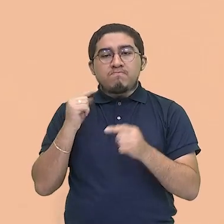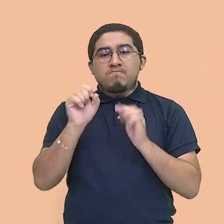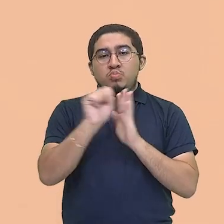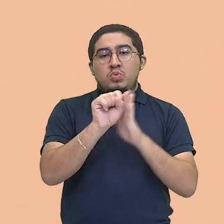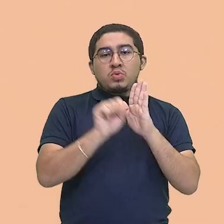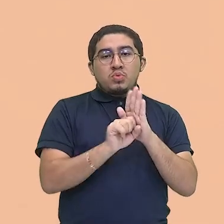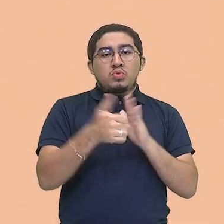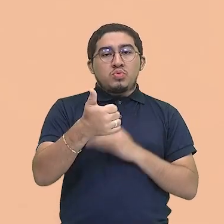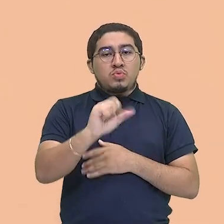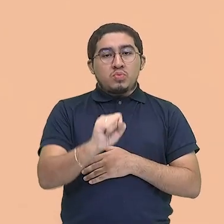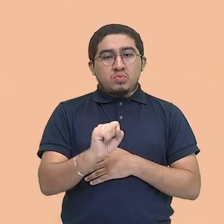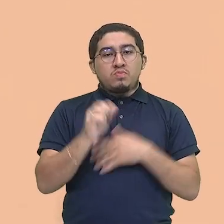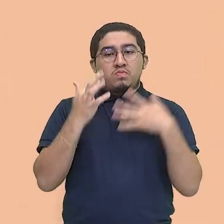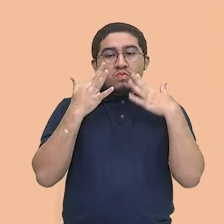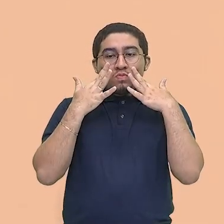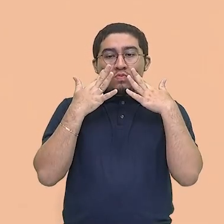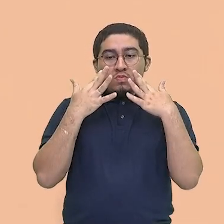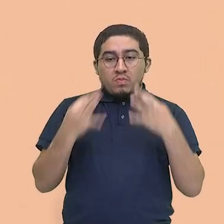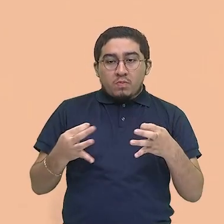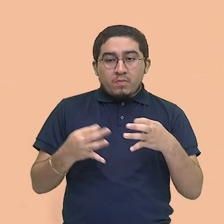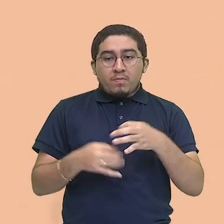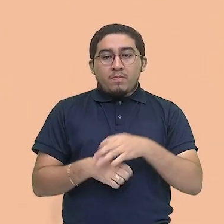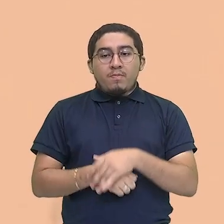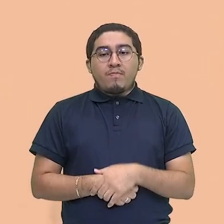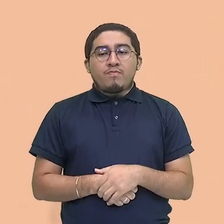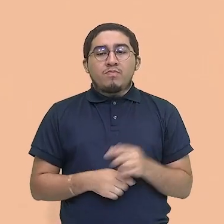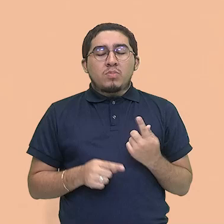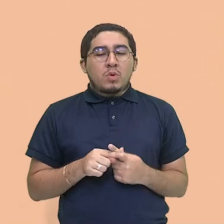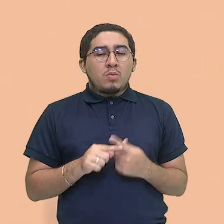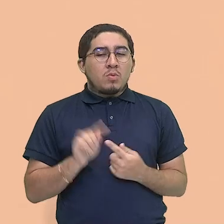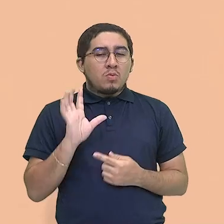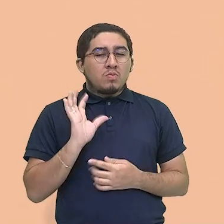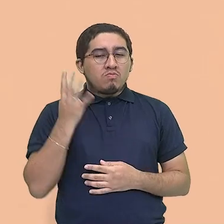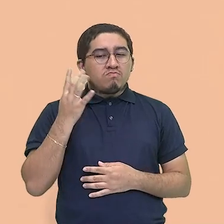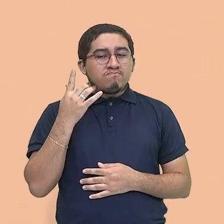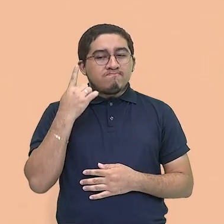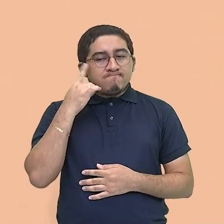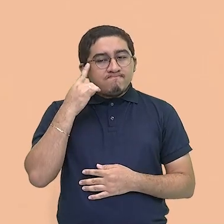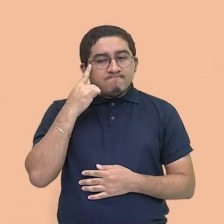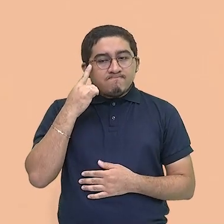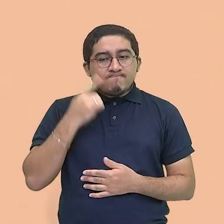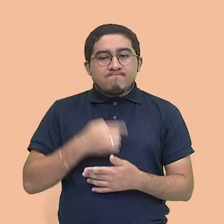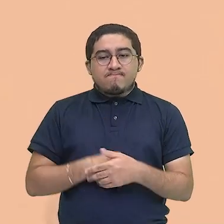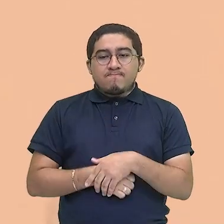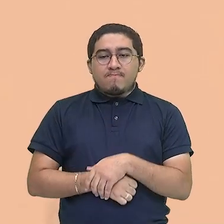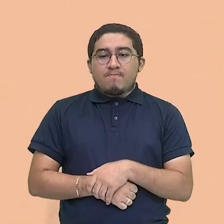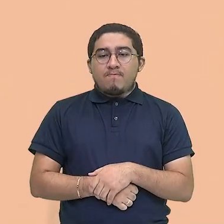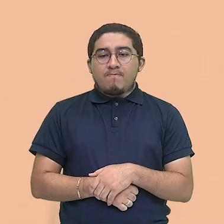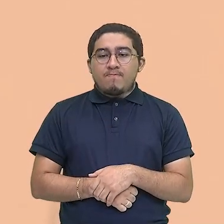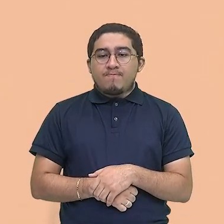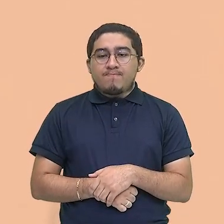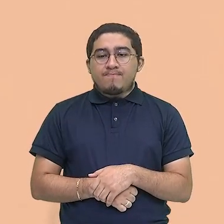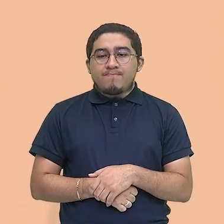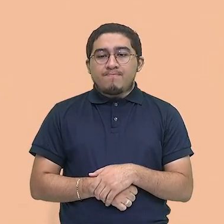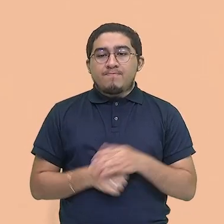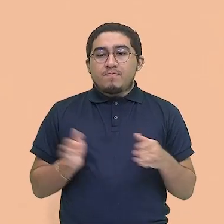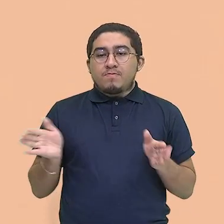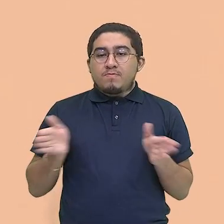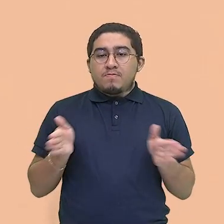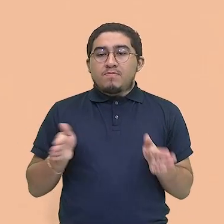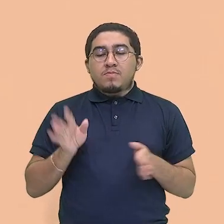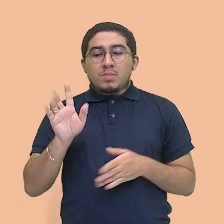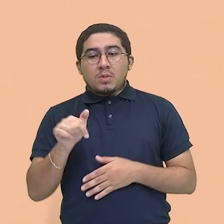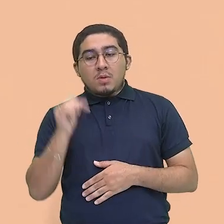Então, veja o seguinte. Por que aconteceu isso? Porque nesse período, principalmente aqui